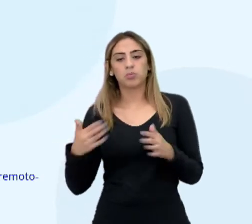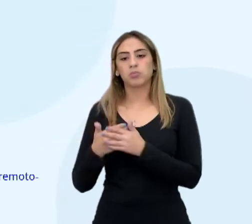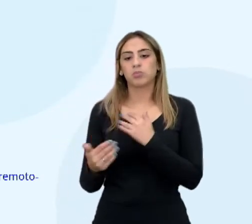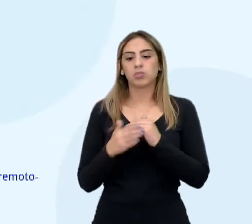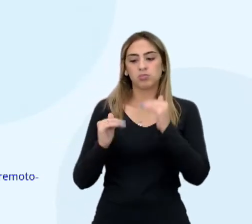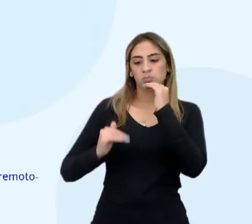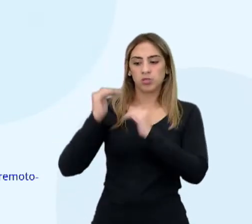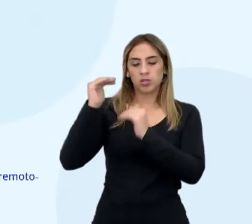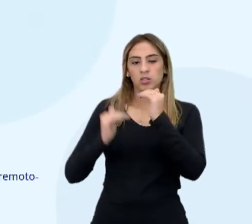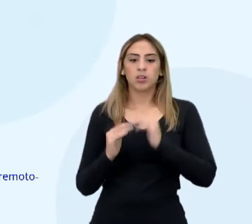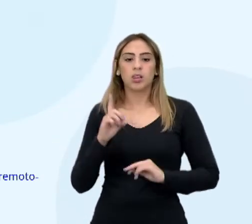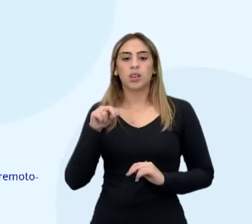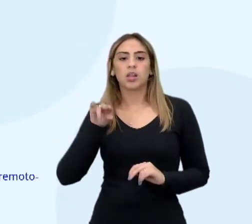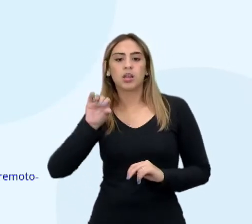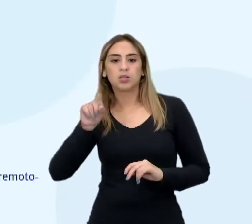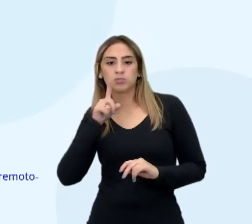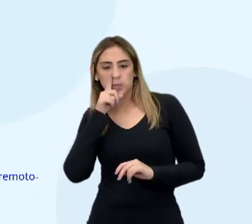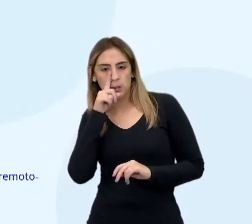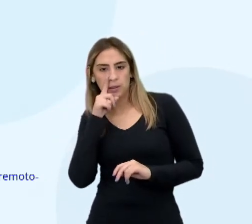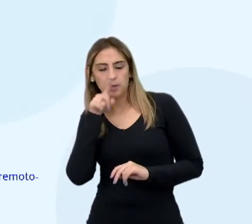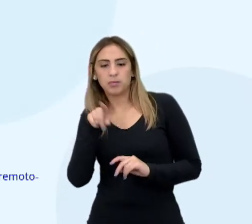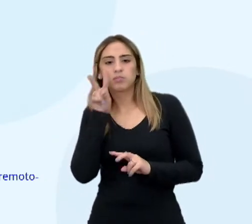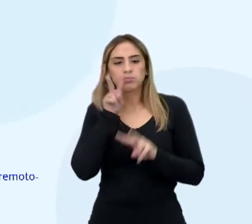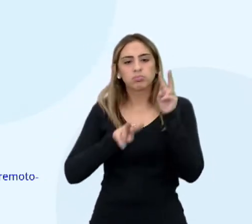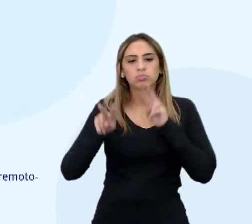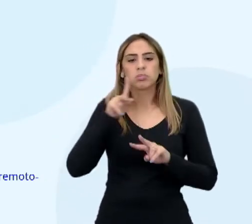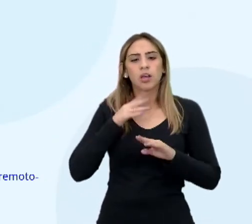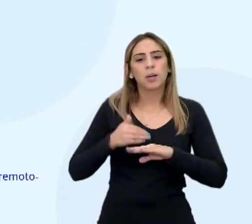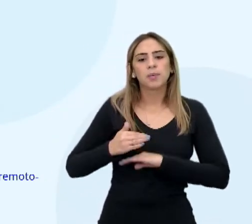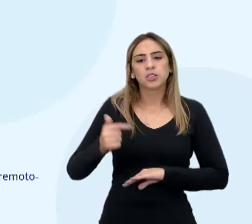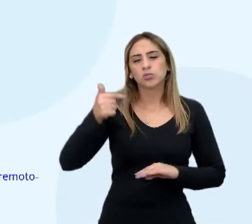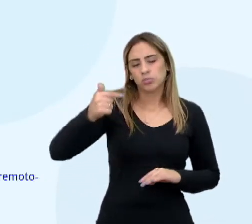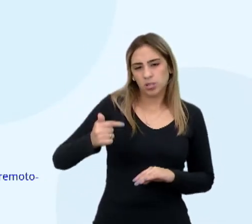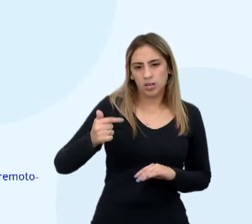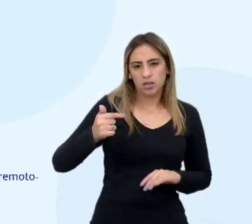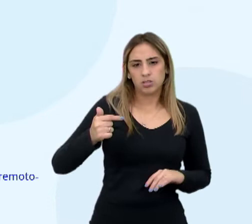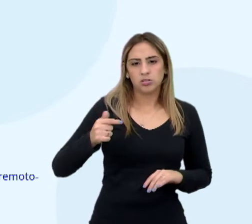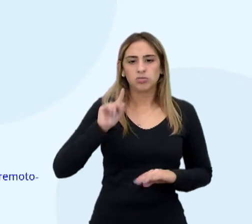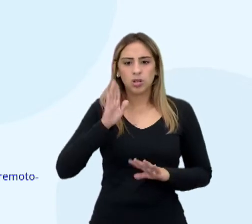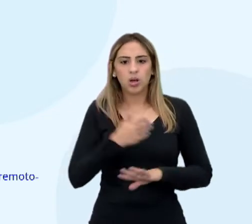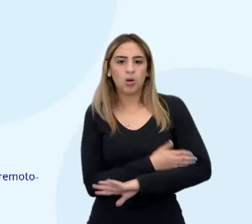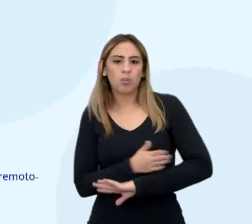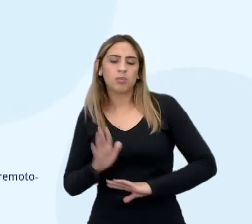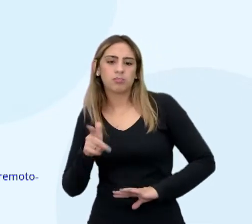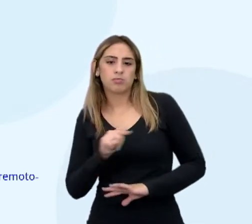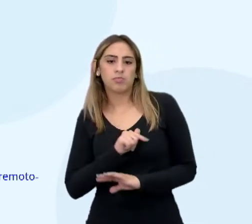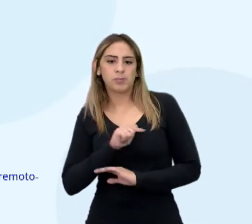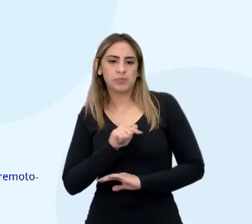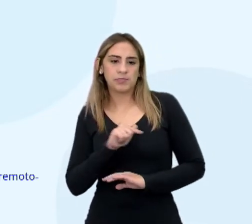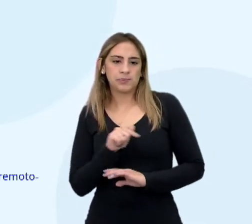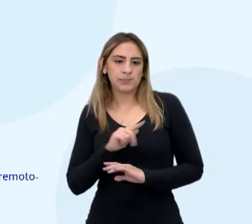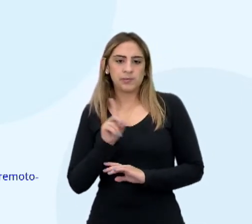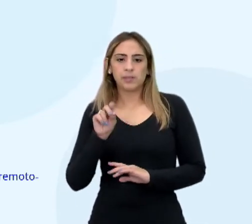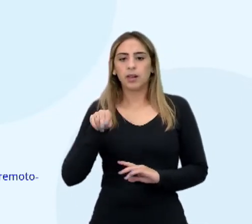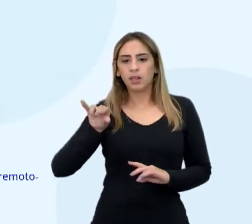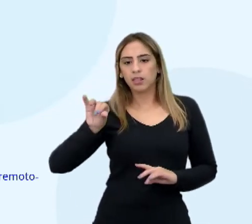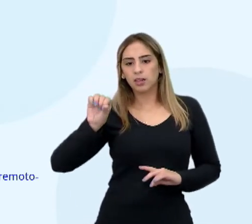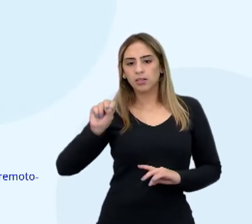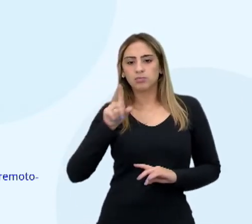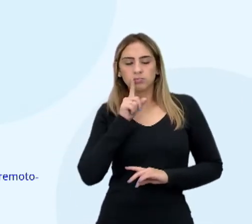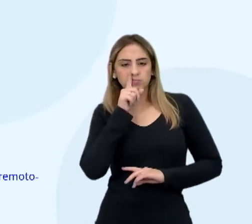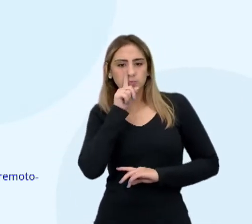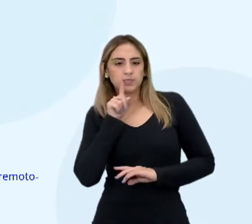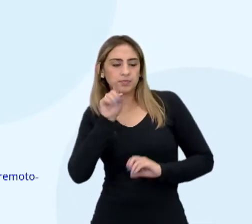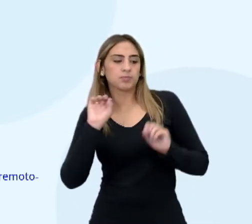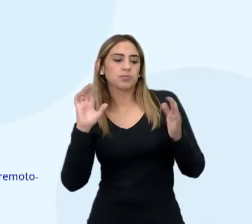proporções, danos graves. Então a gente observa que a partir do 7, né, já começa a ter aí danos, né, que ocasionam